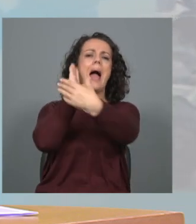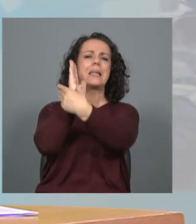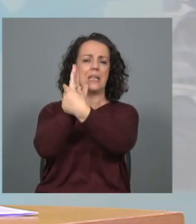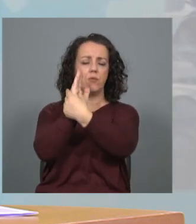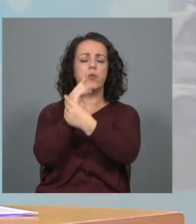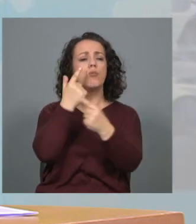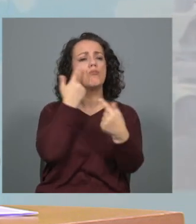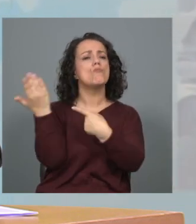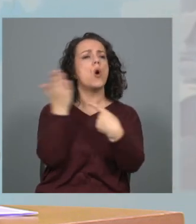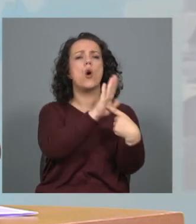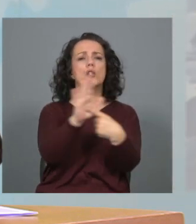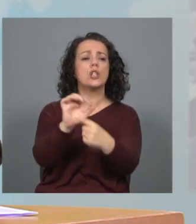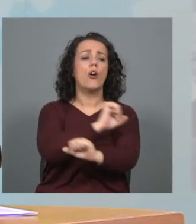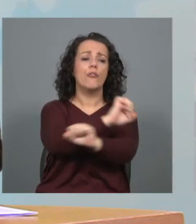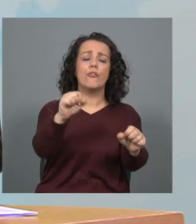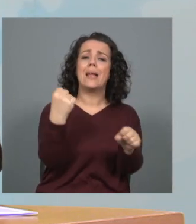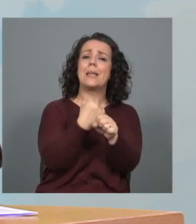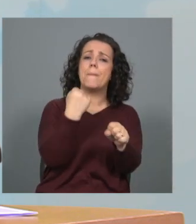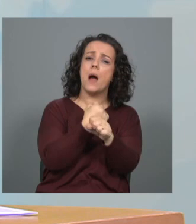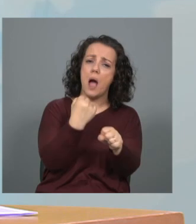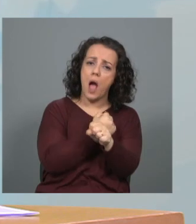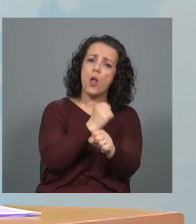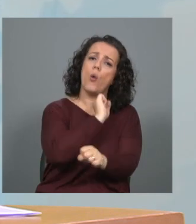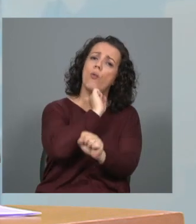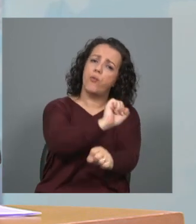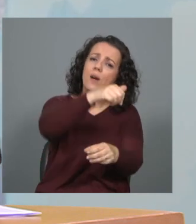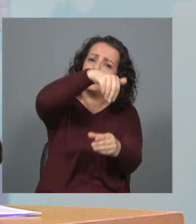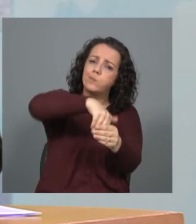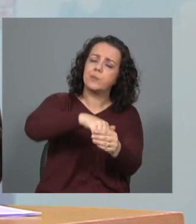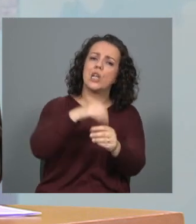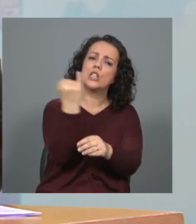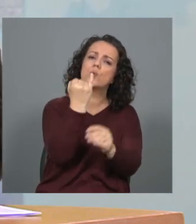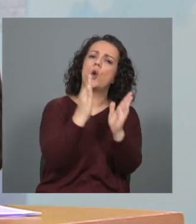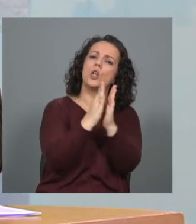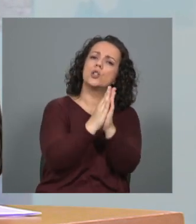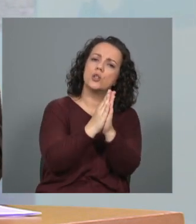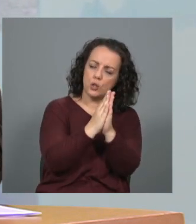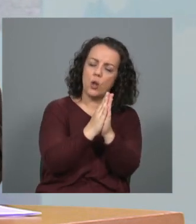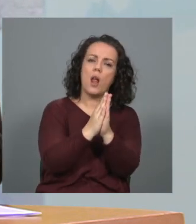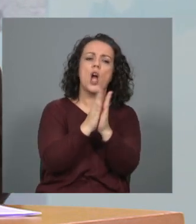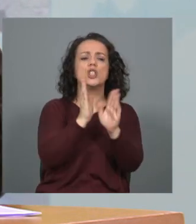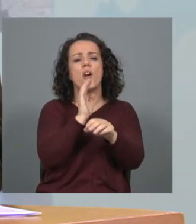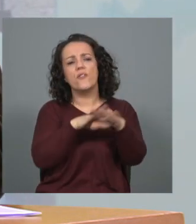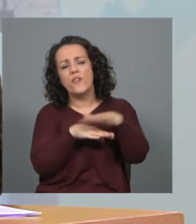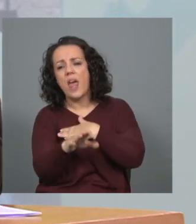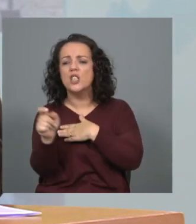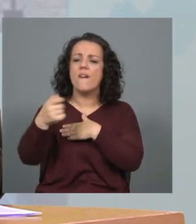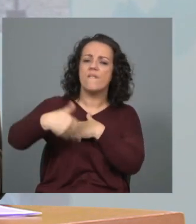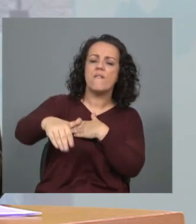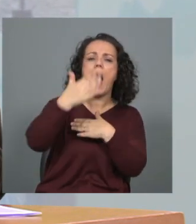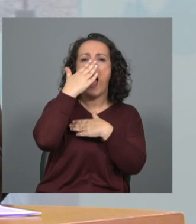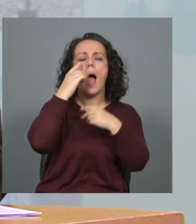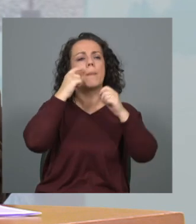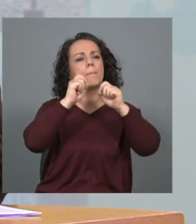já realizaram em arquivos de instituições religiosas. É uma espécie de montra, vamos dizer assim, de uma apresentação